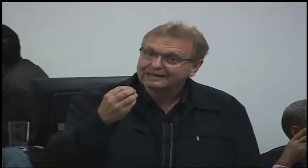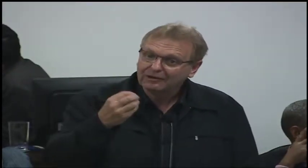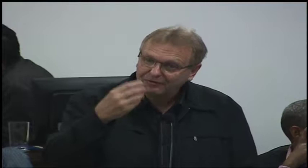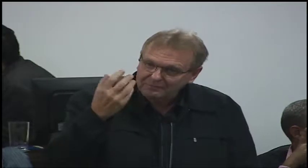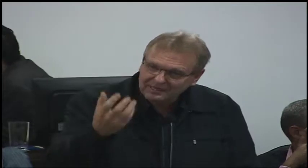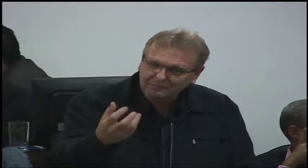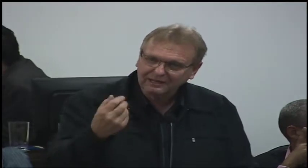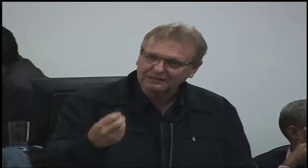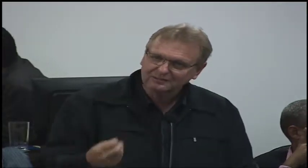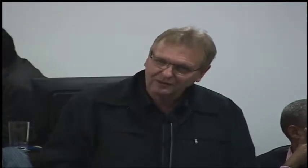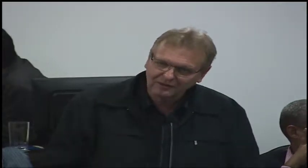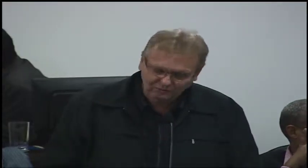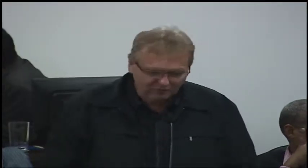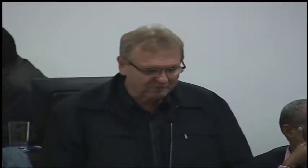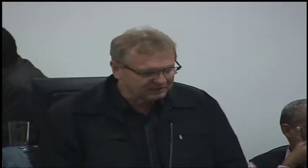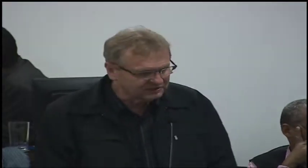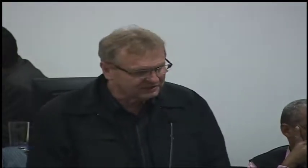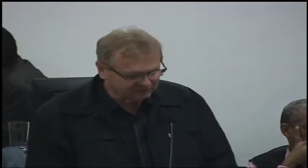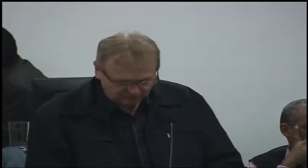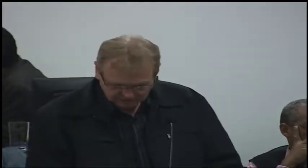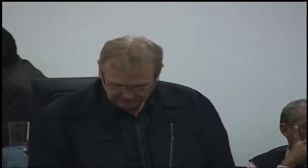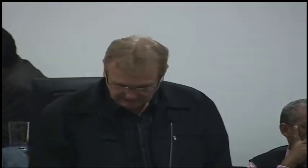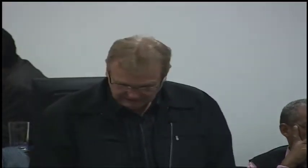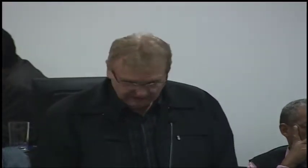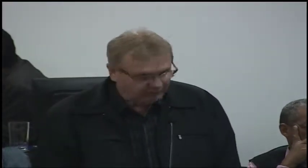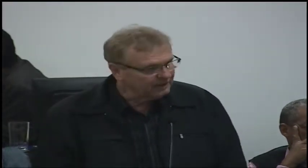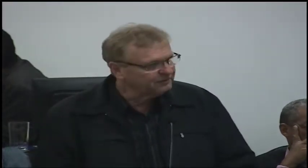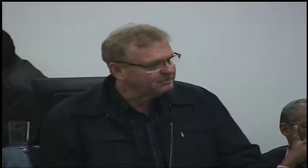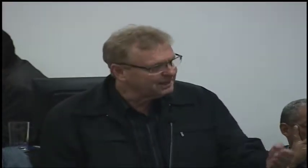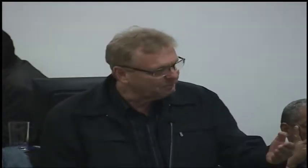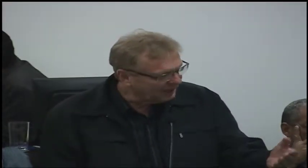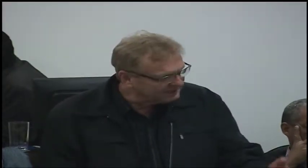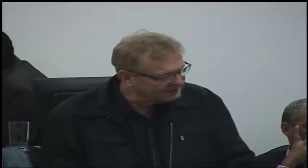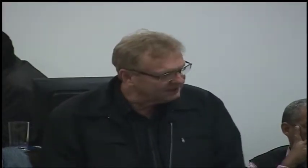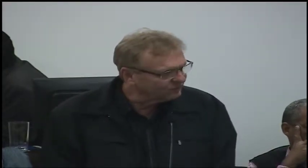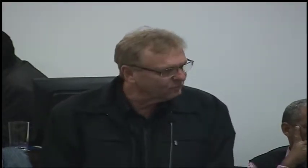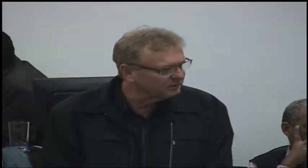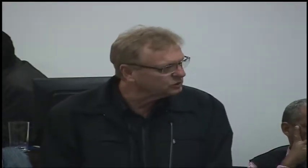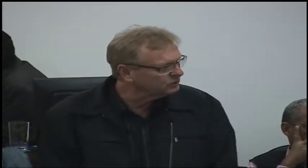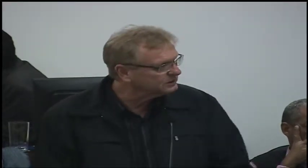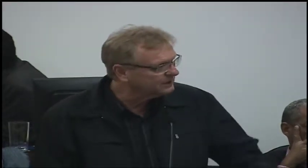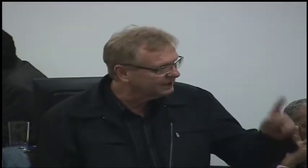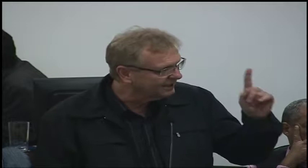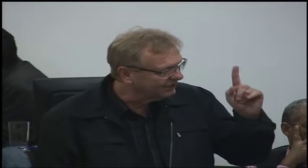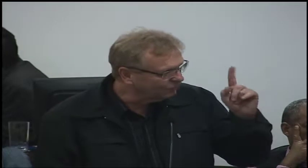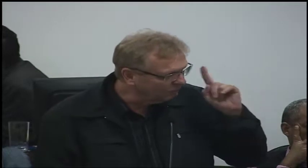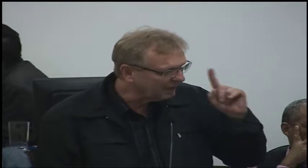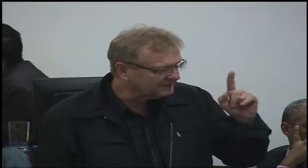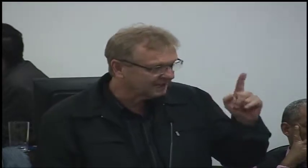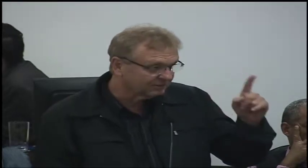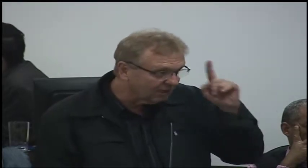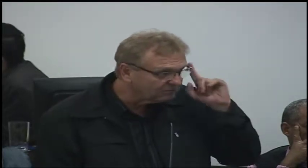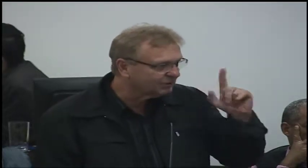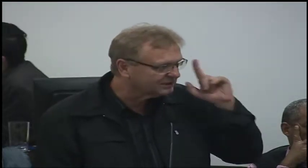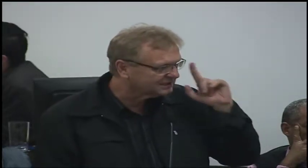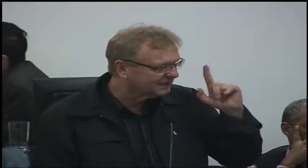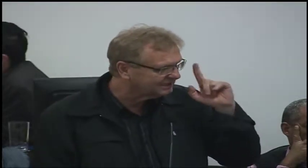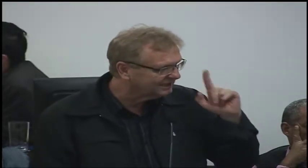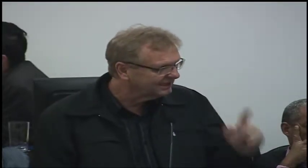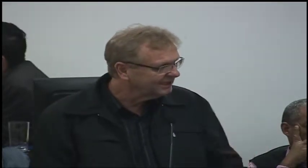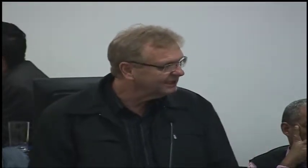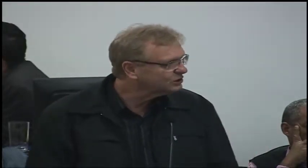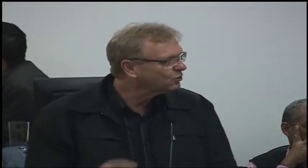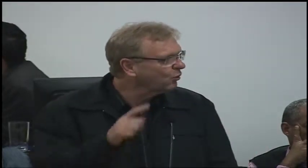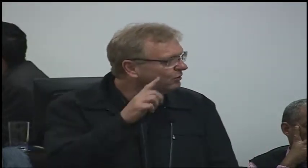até na família, porque eu fico imaginando o que a família passa com pessoas que, num passado não tão